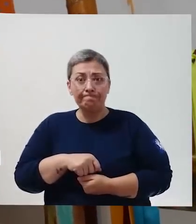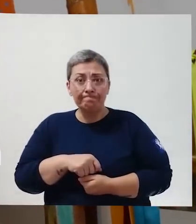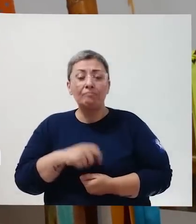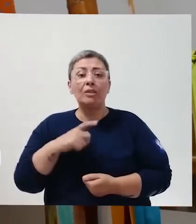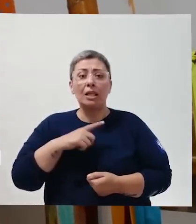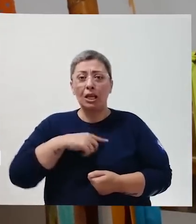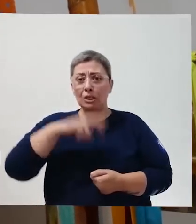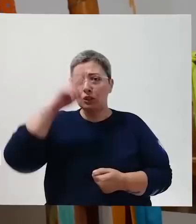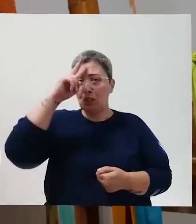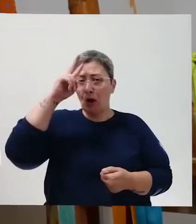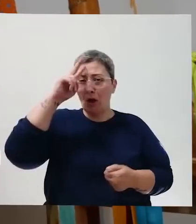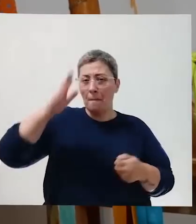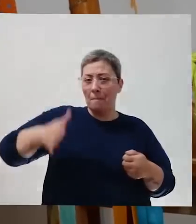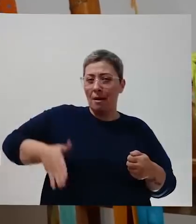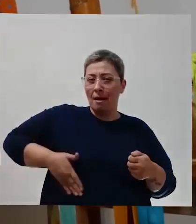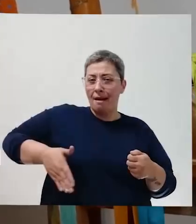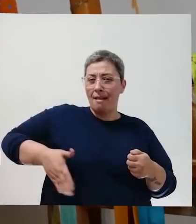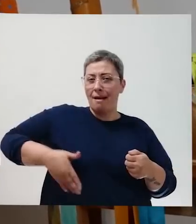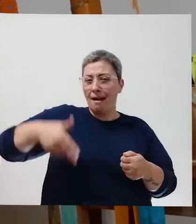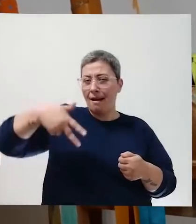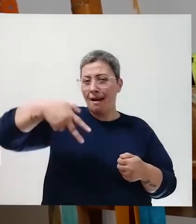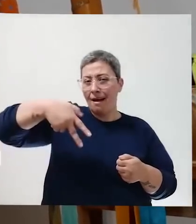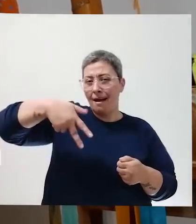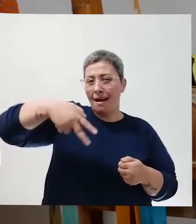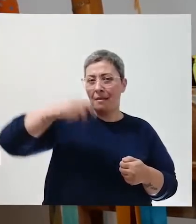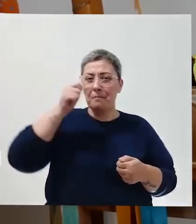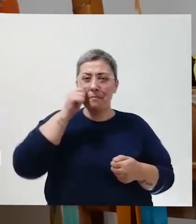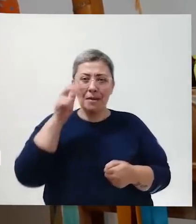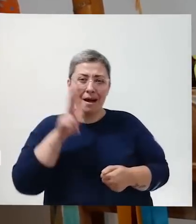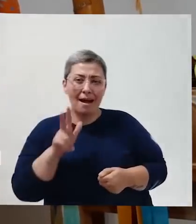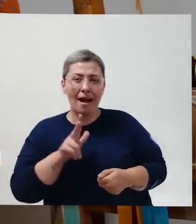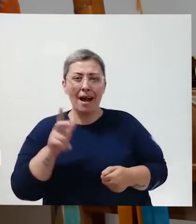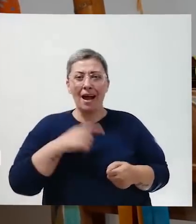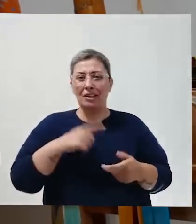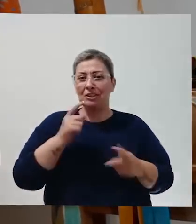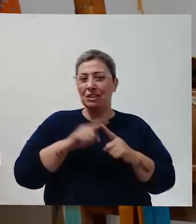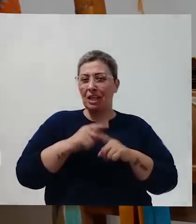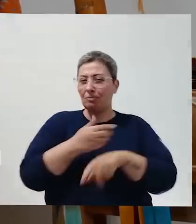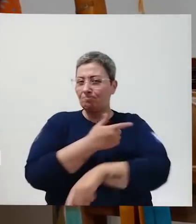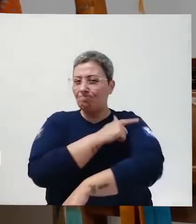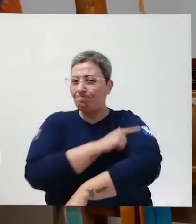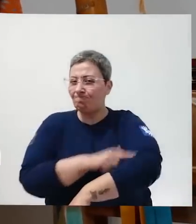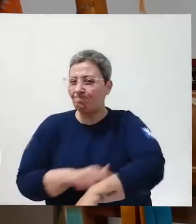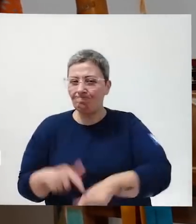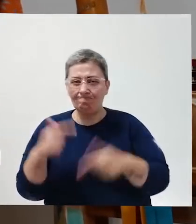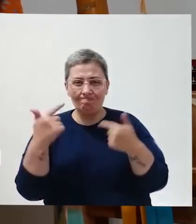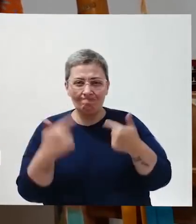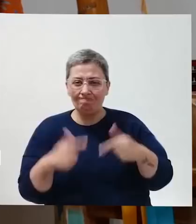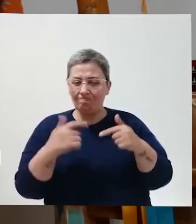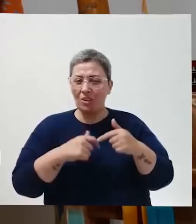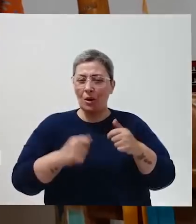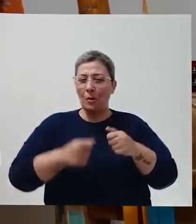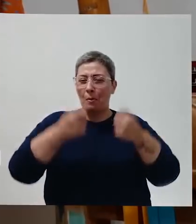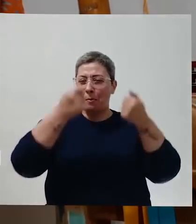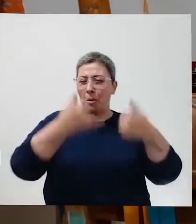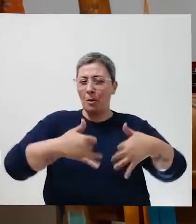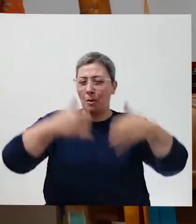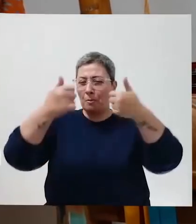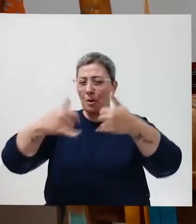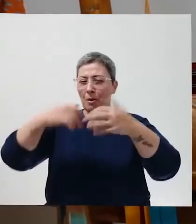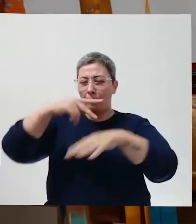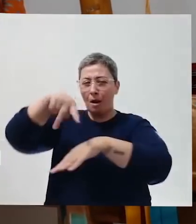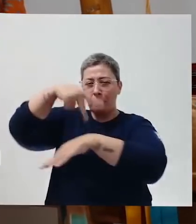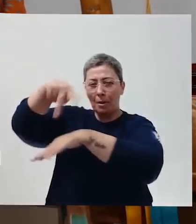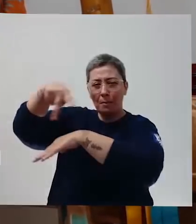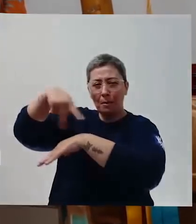mesmo. Histórias de malandros espertos, malandros sem escrúpulos são contadas em